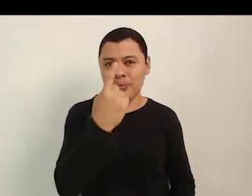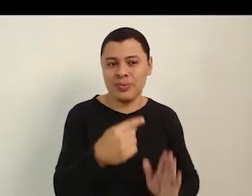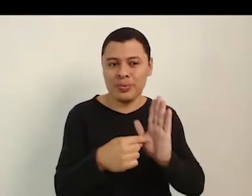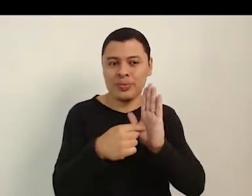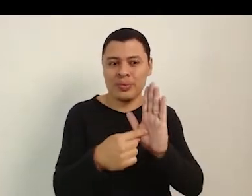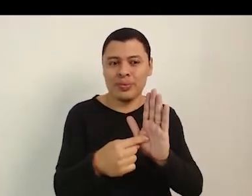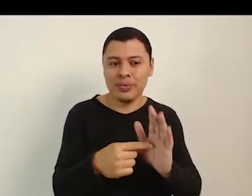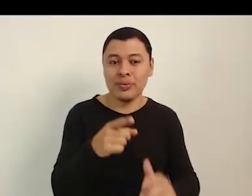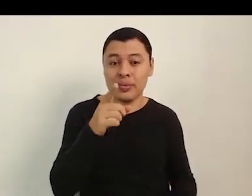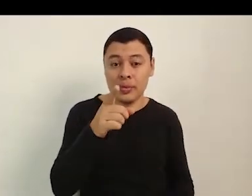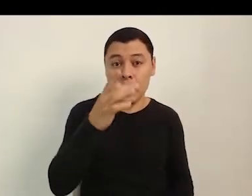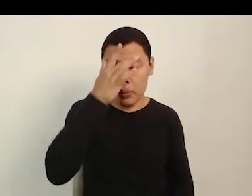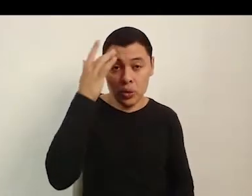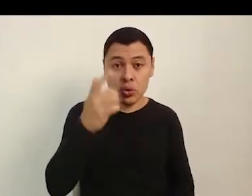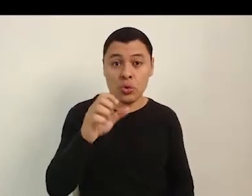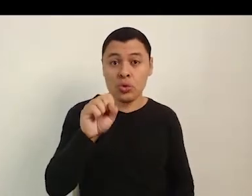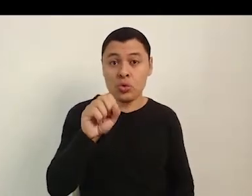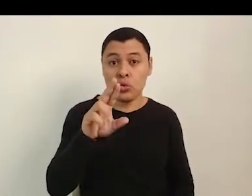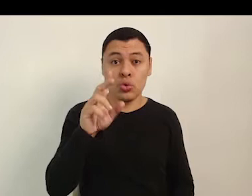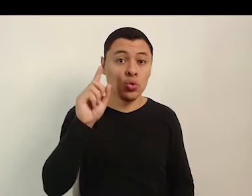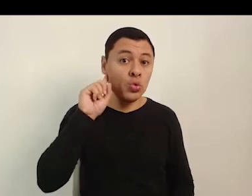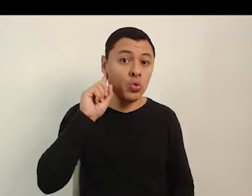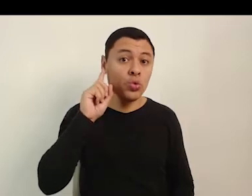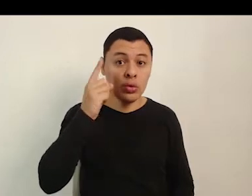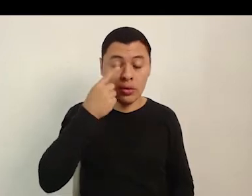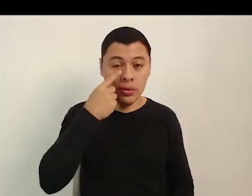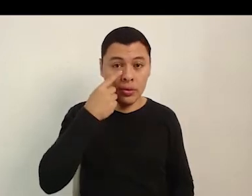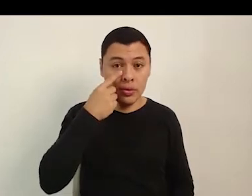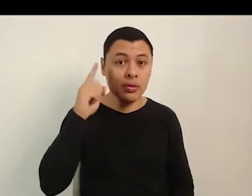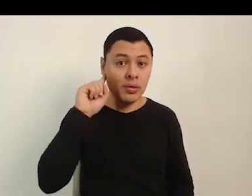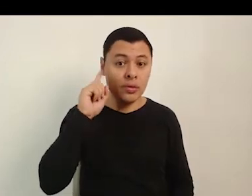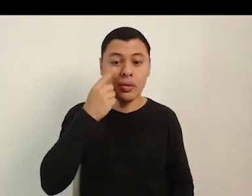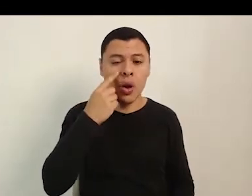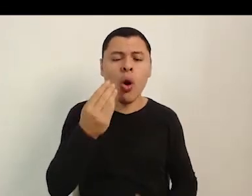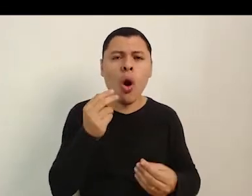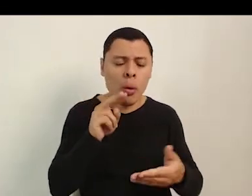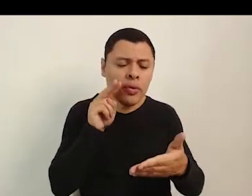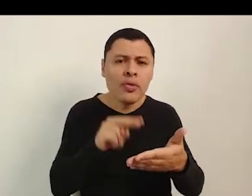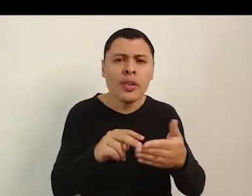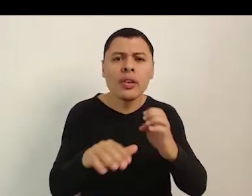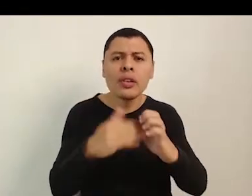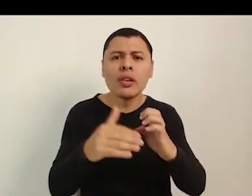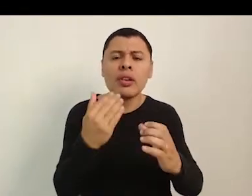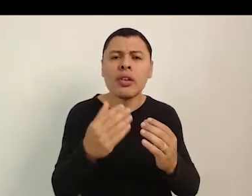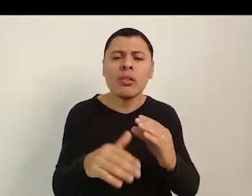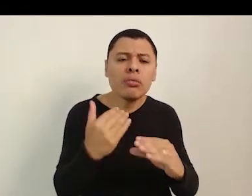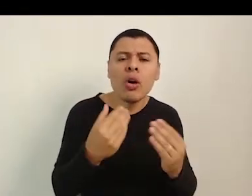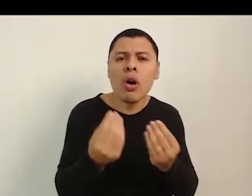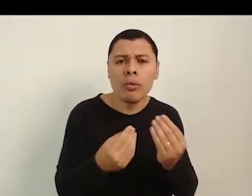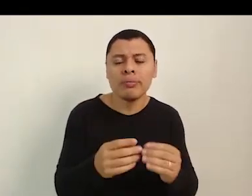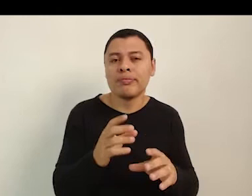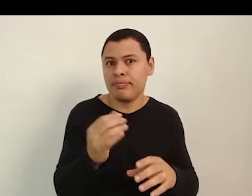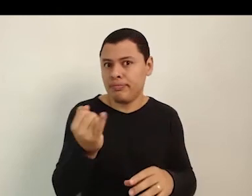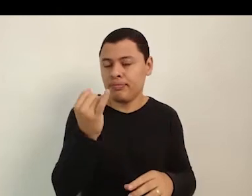pessoa surdo-cega consegue ler suas mensagens. Esse ponto é bem interessante porque às vezes a gente